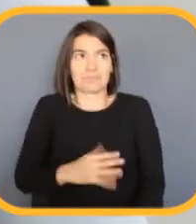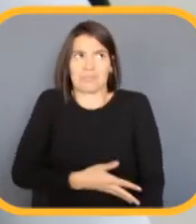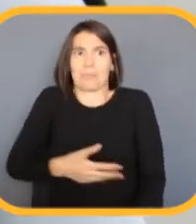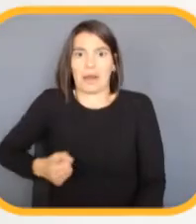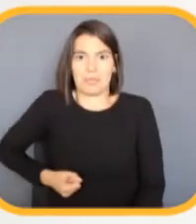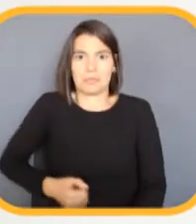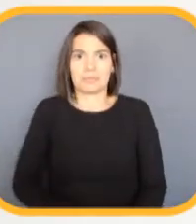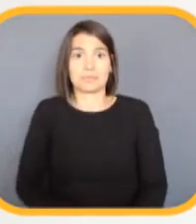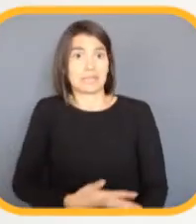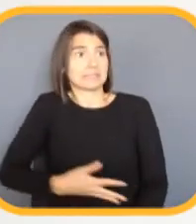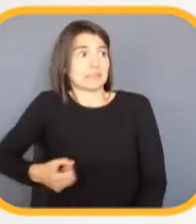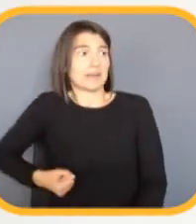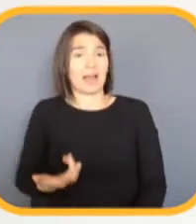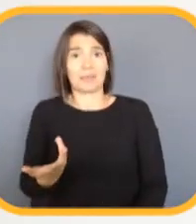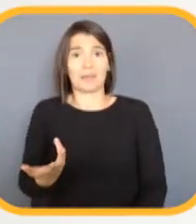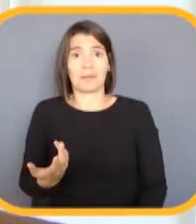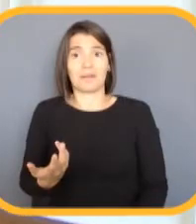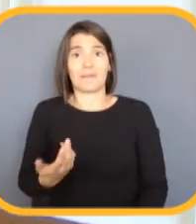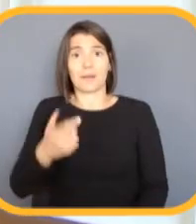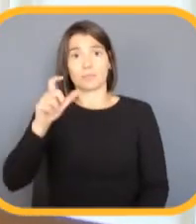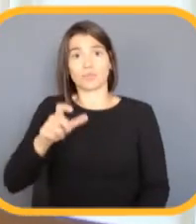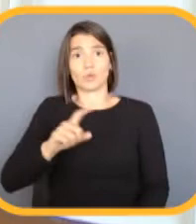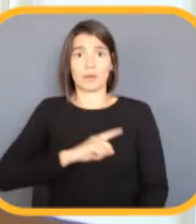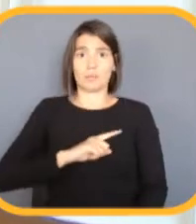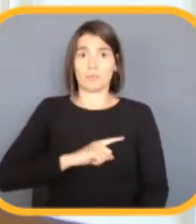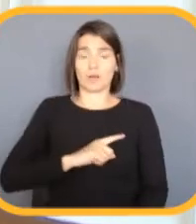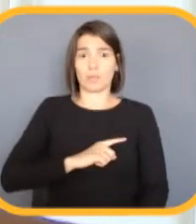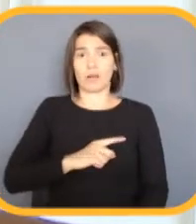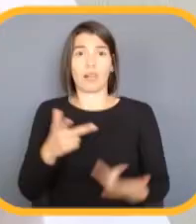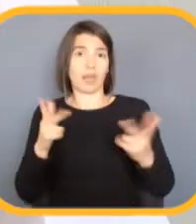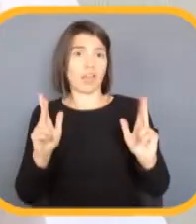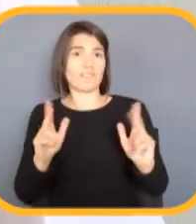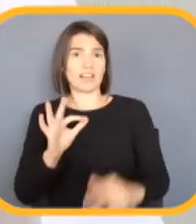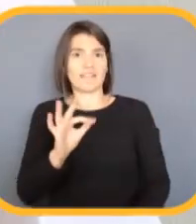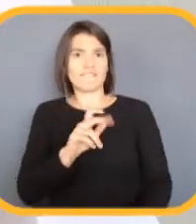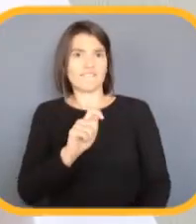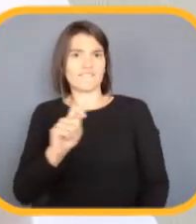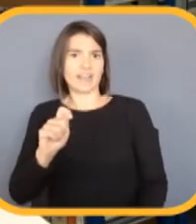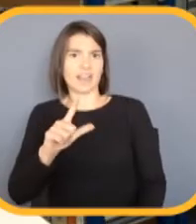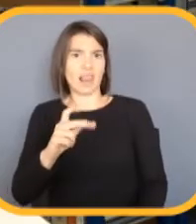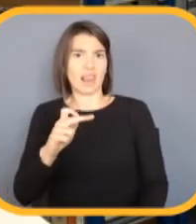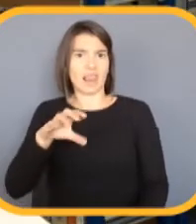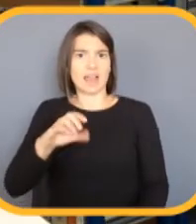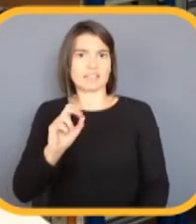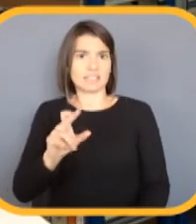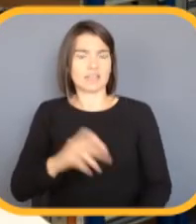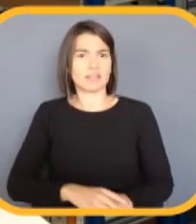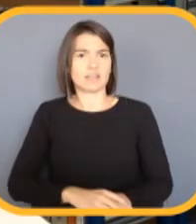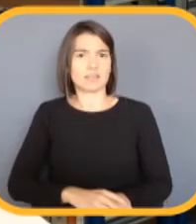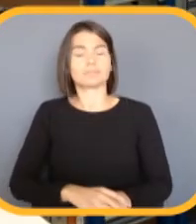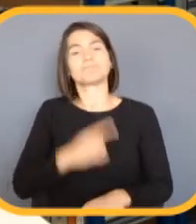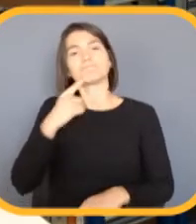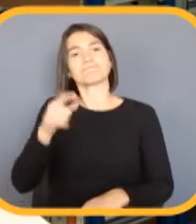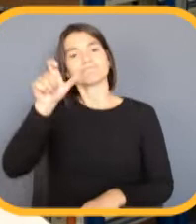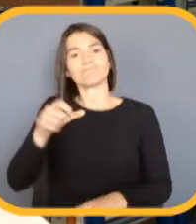dizer desempregado. Desempregado, não. Um trabalhador por conta própria, portanto, freelancer. Penso que seja freelancer. Neste caso, designa-se por